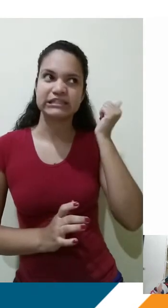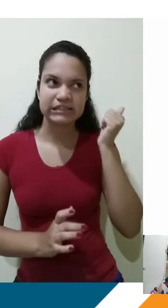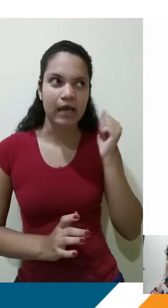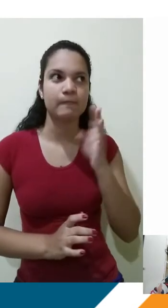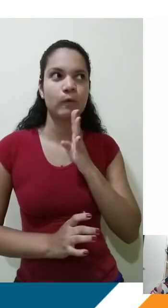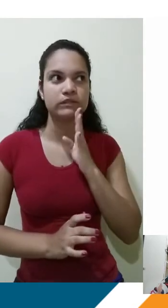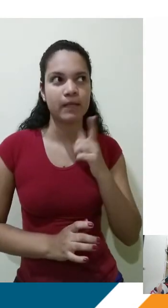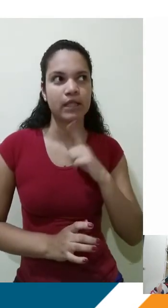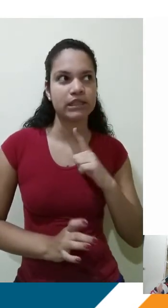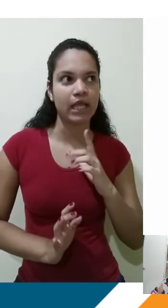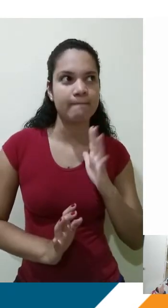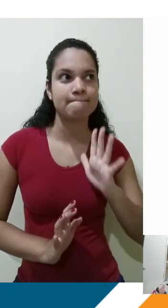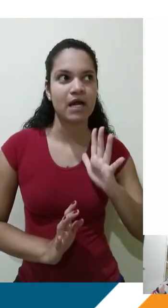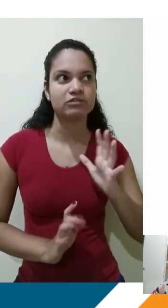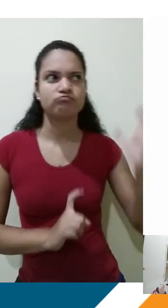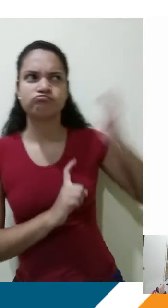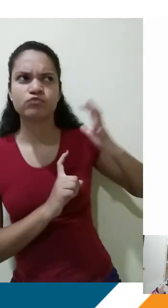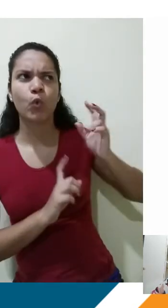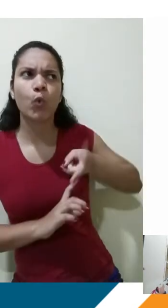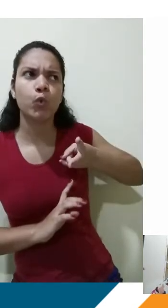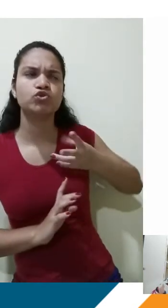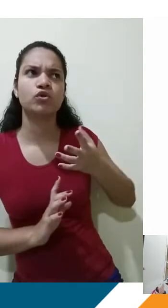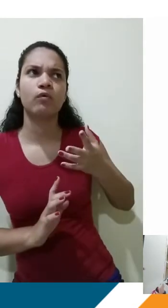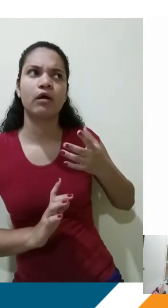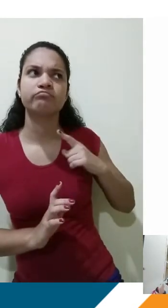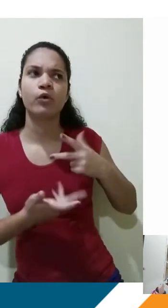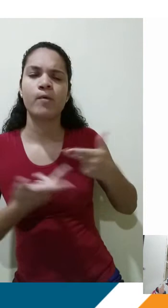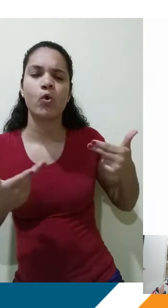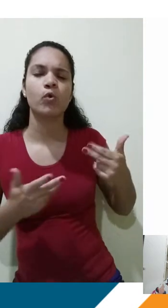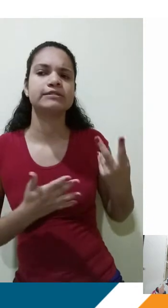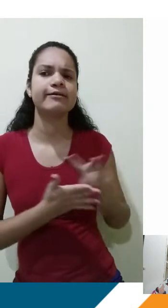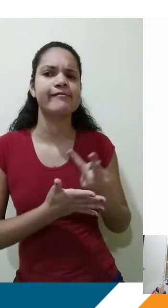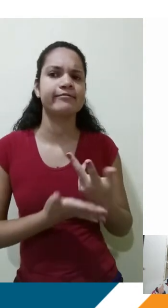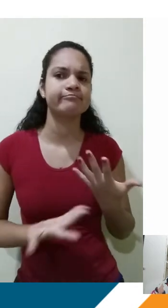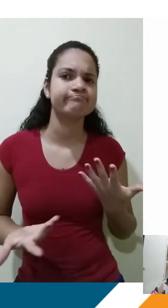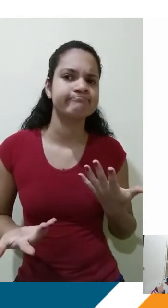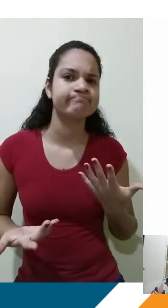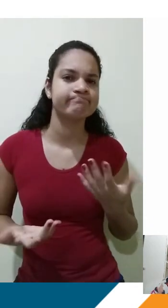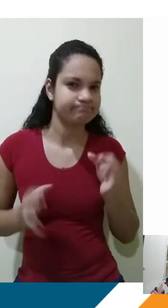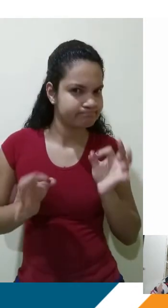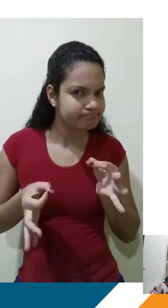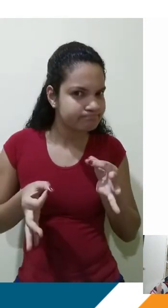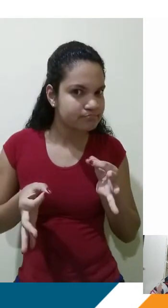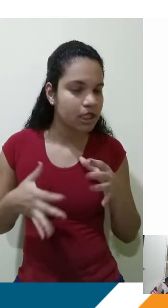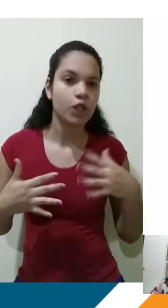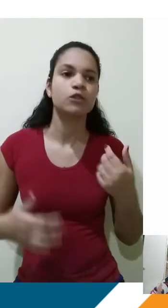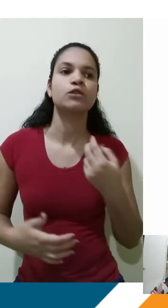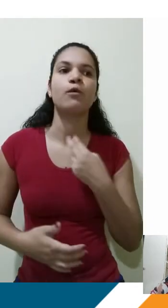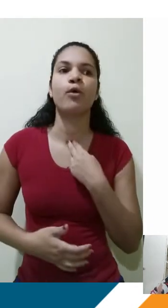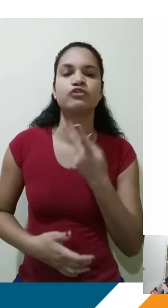sendo manipuladas, algo está errado. Tem uma oposição aí, certo? Então eu não posso